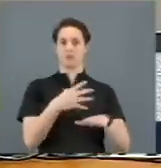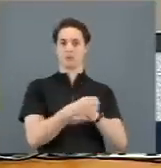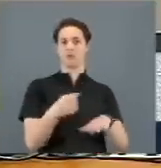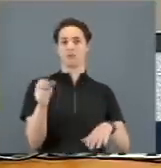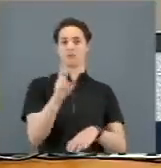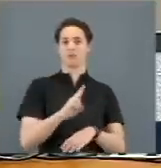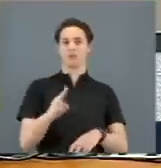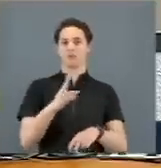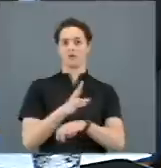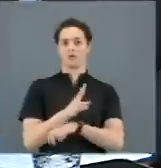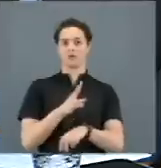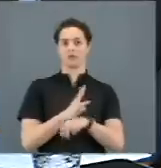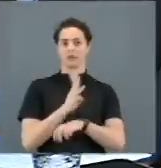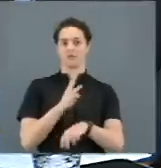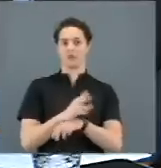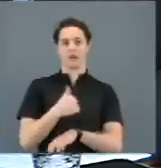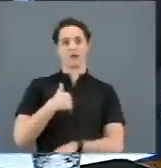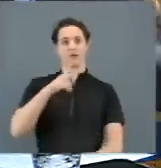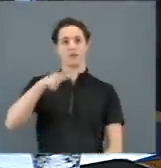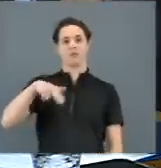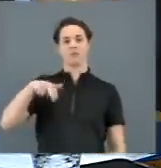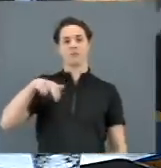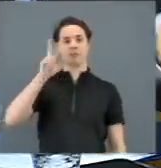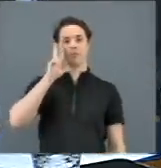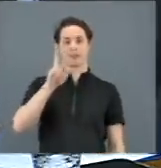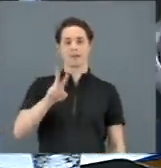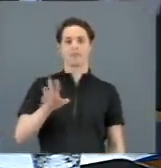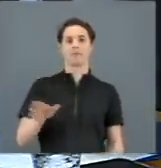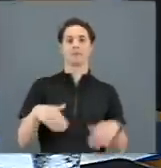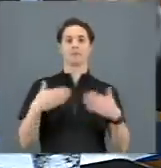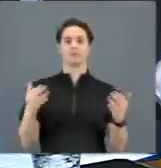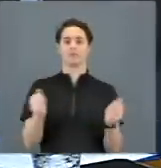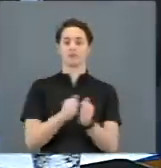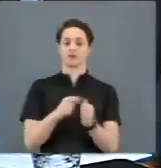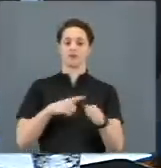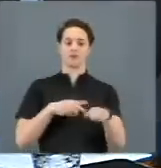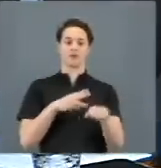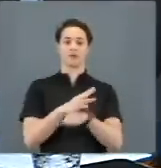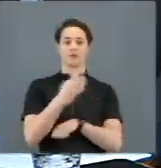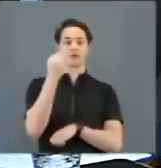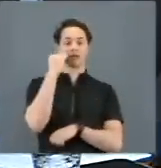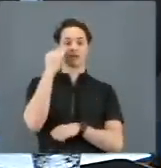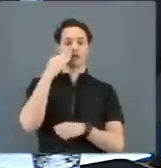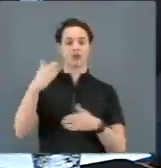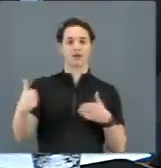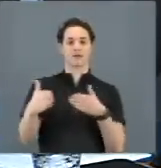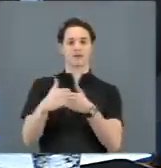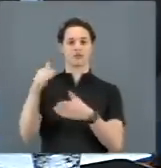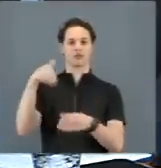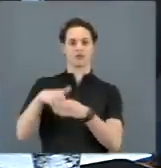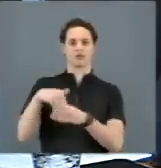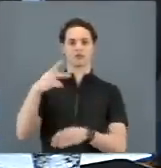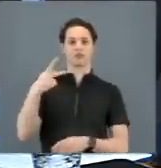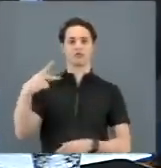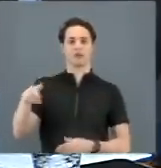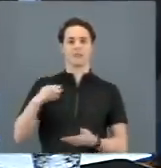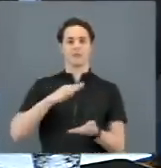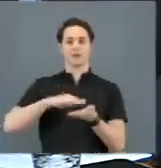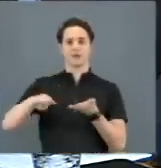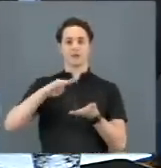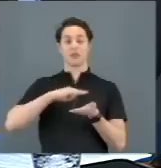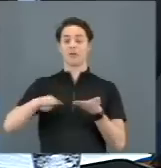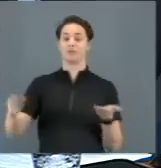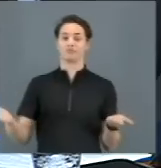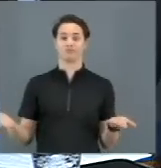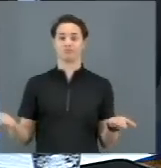WhatsApp, nunca vi. Agora, golpe teve no WhatsApp, né, para tentar também impedir a eleição dele de restringir mensagens encaminhadas no